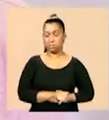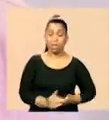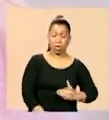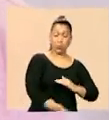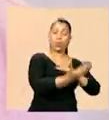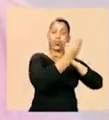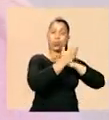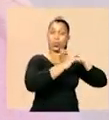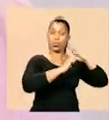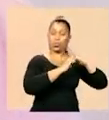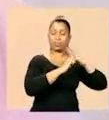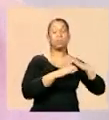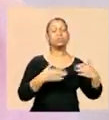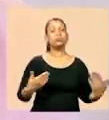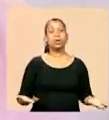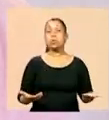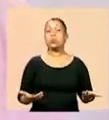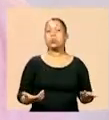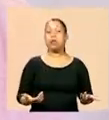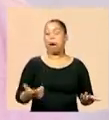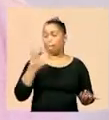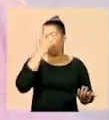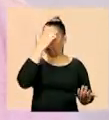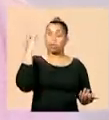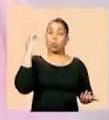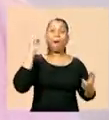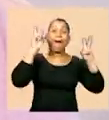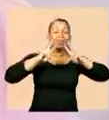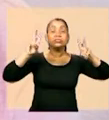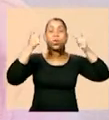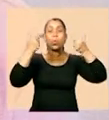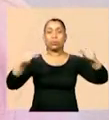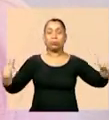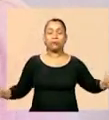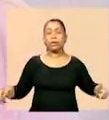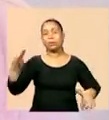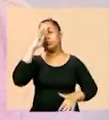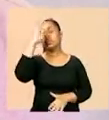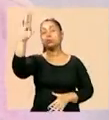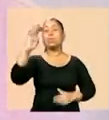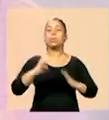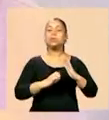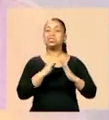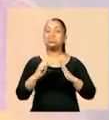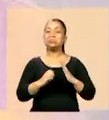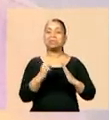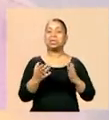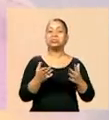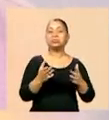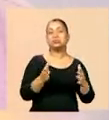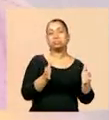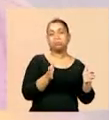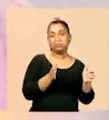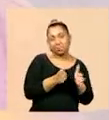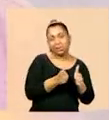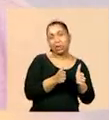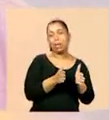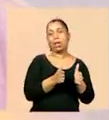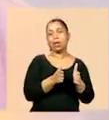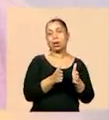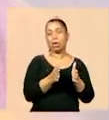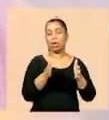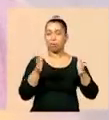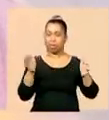infelizmente, o empregador ele não tem essa visão, principalmente as empresas de médio e pequeno porte, que